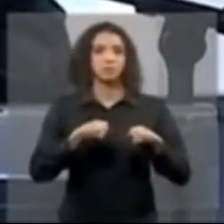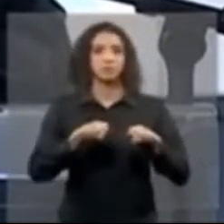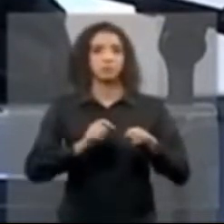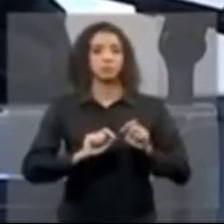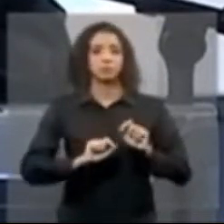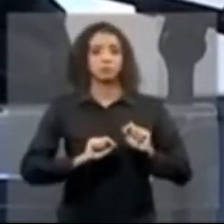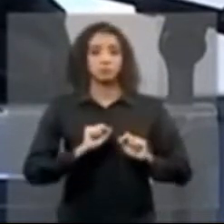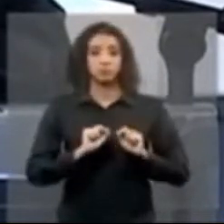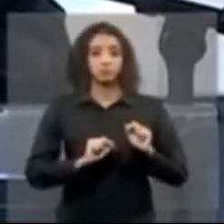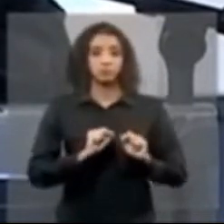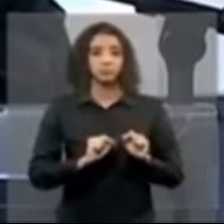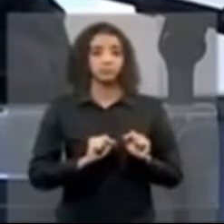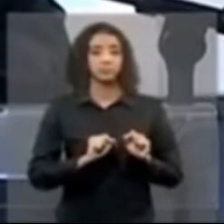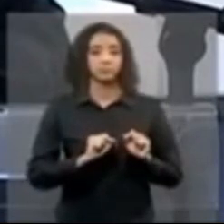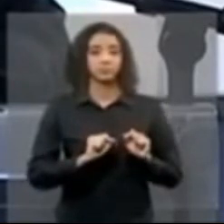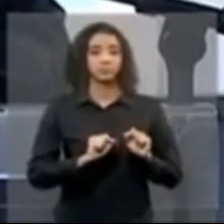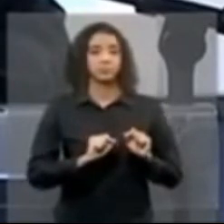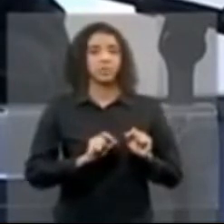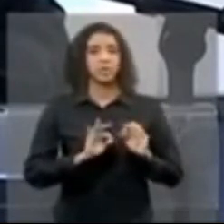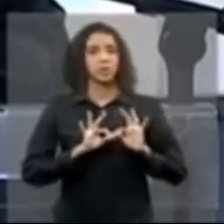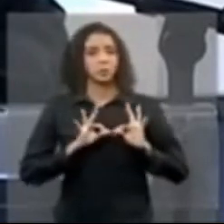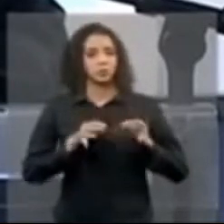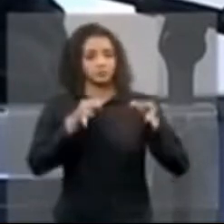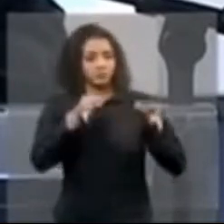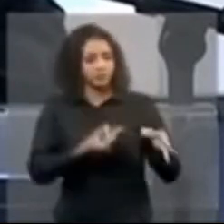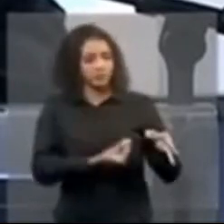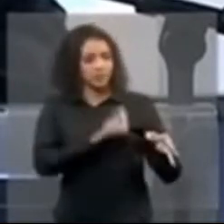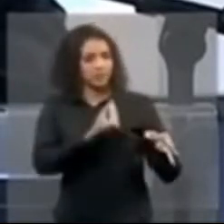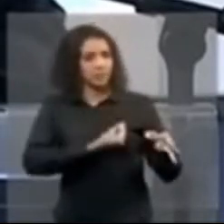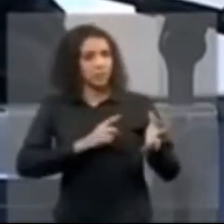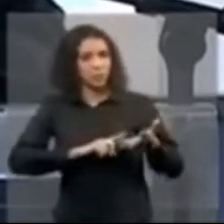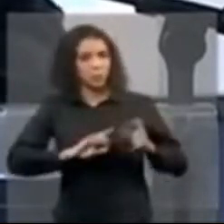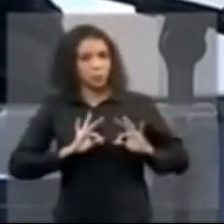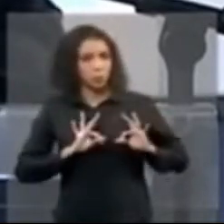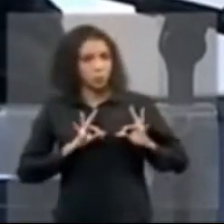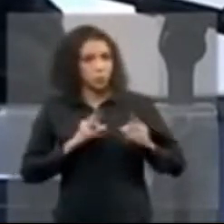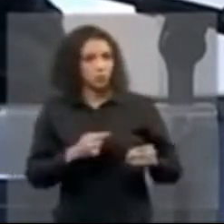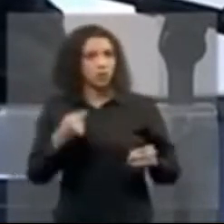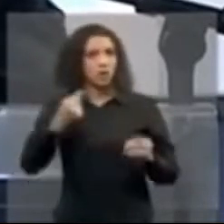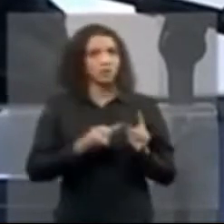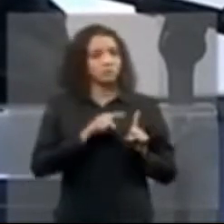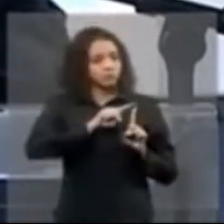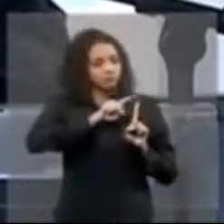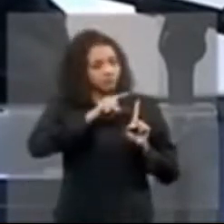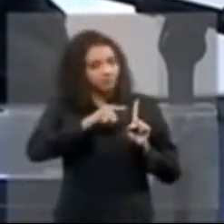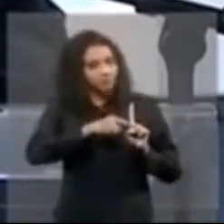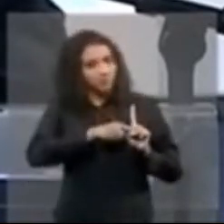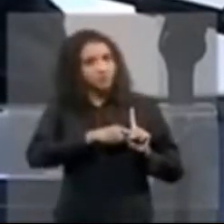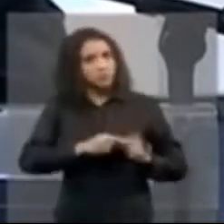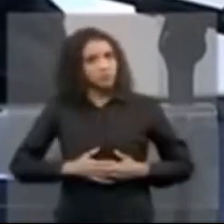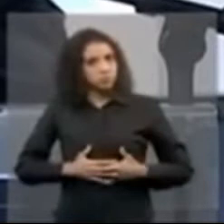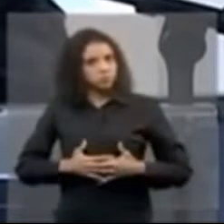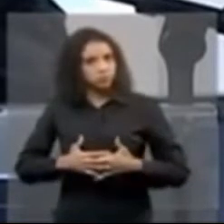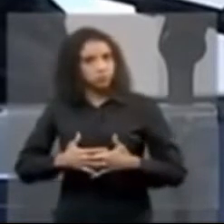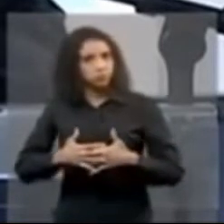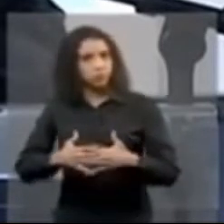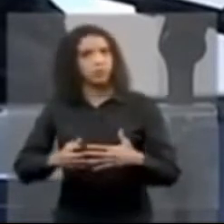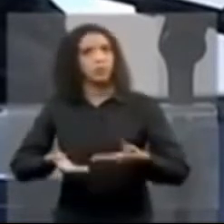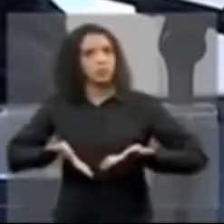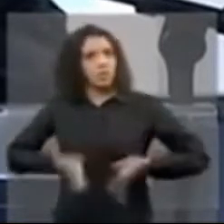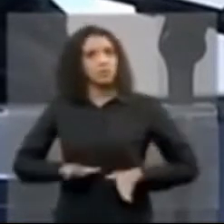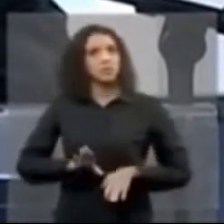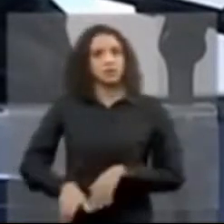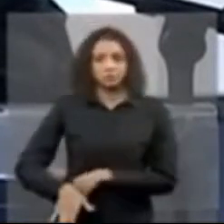integralidade, inviolabilidade e dignidade da vida humana desde a sua concepção até a sua morte natural,